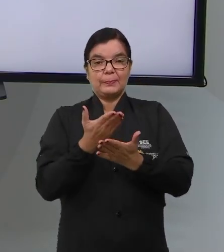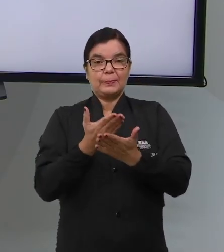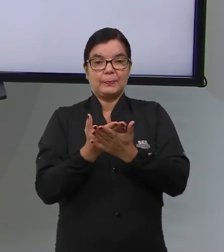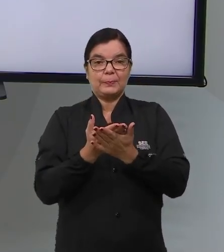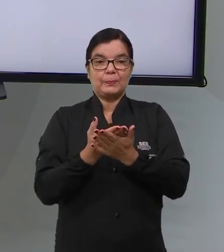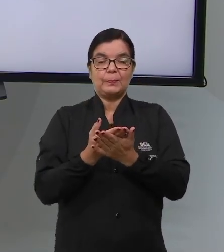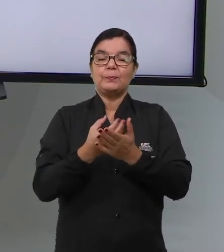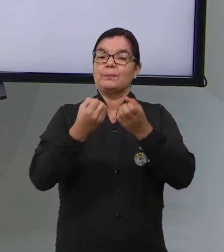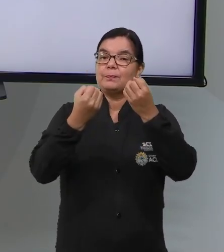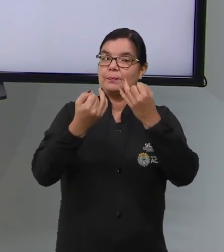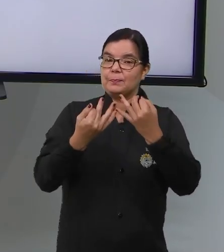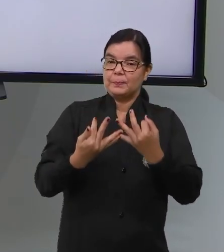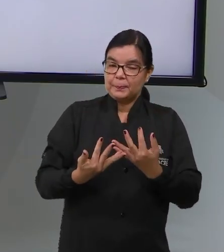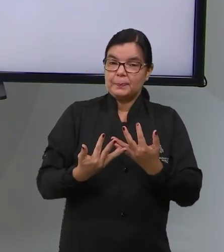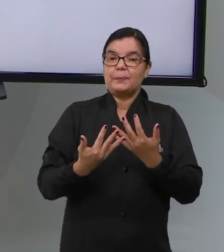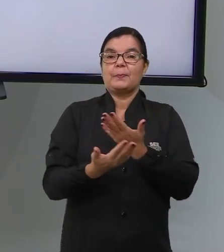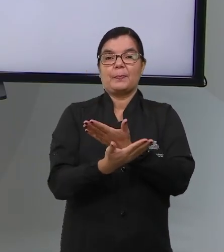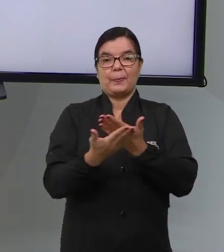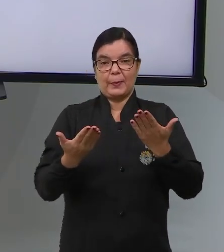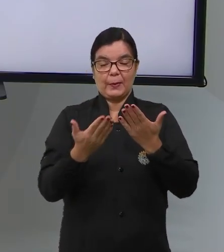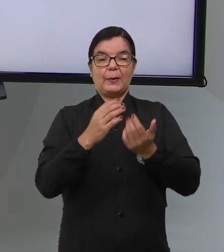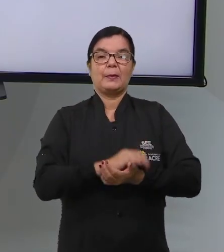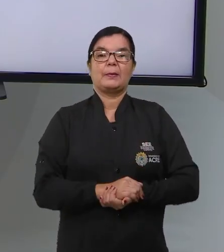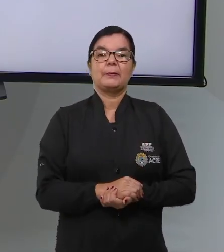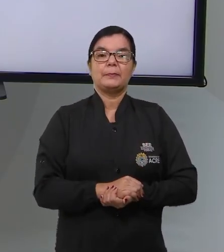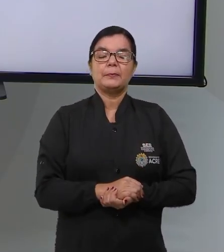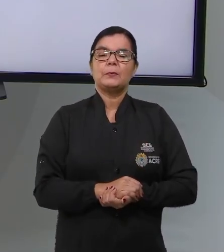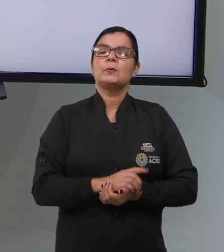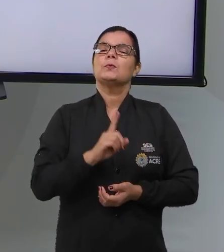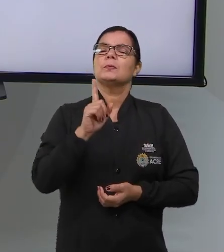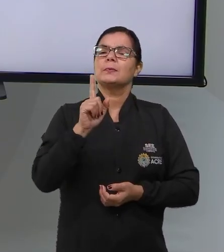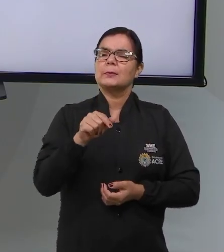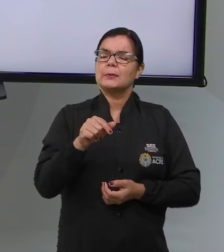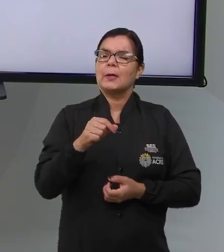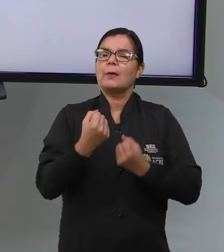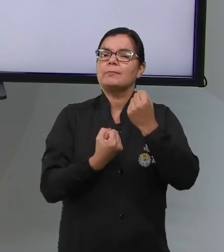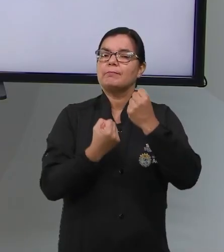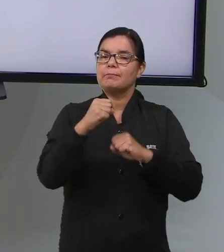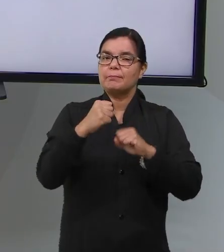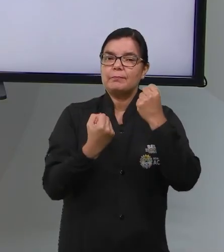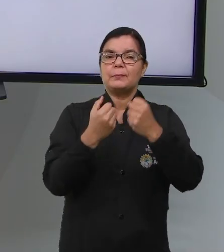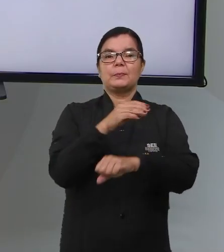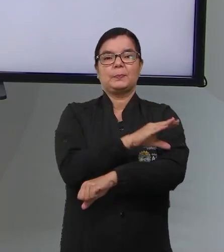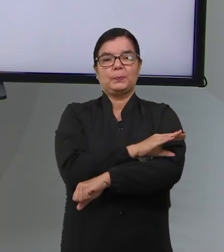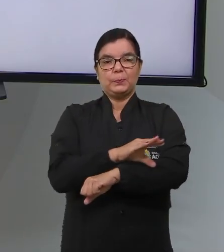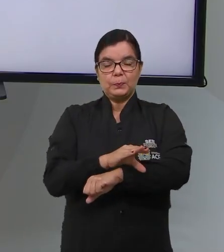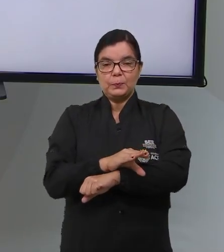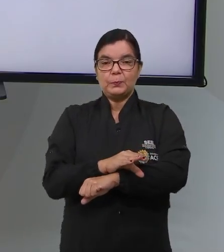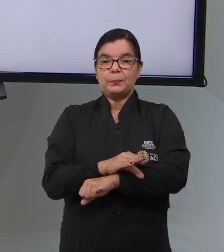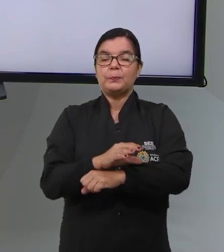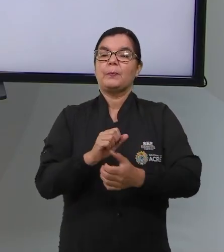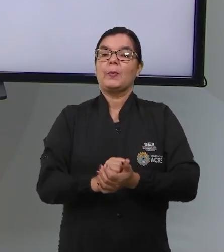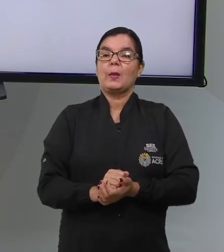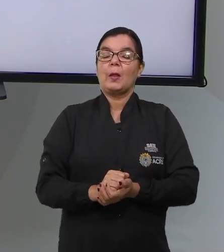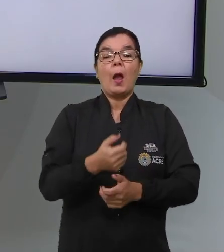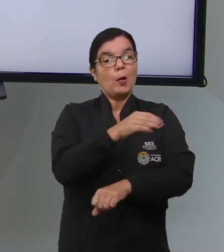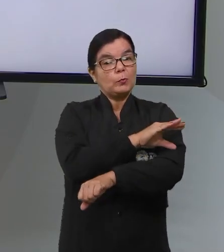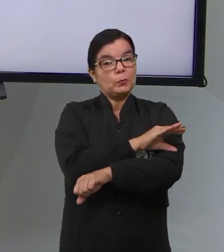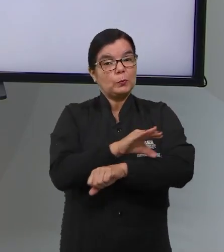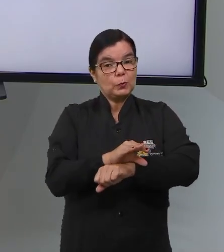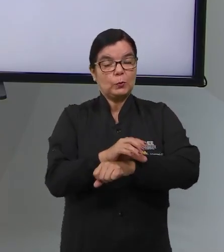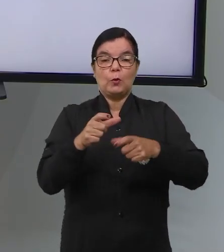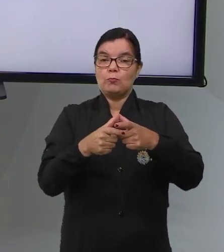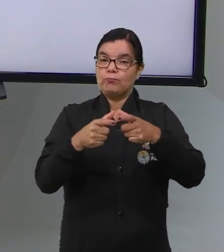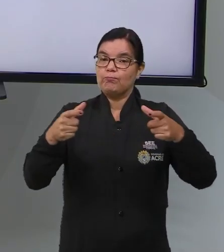toda comentando com vocês. O quanto que a indústria cultural, a cultura de massa e